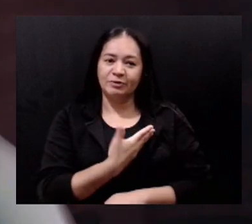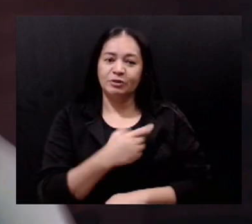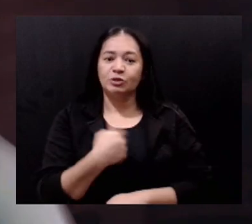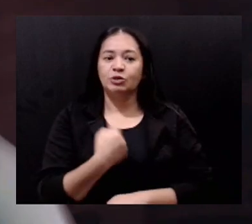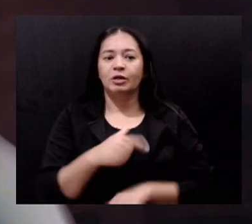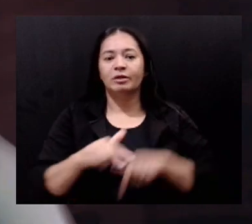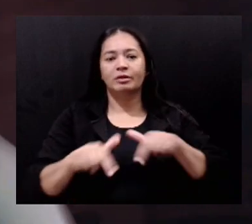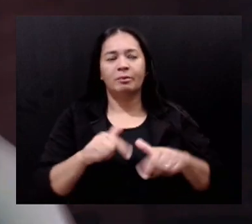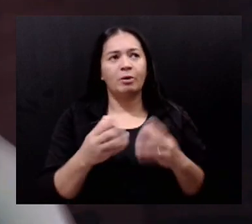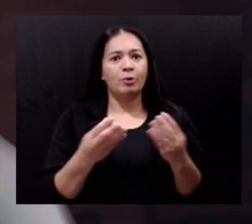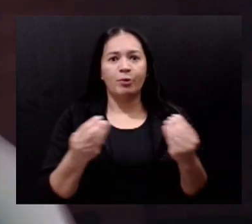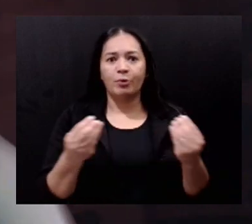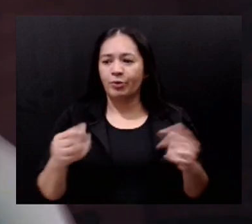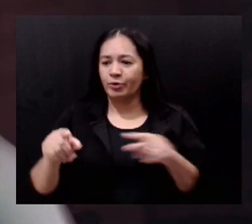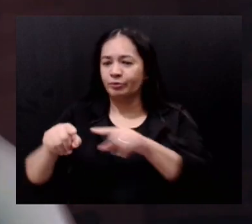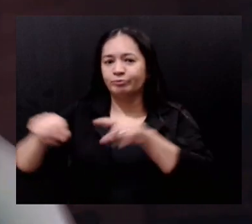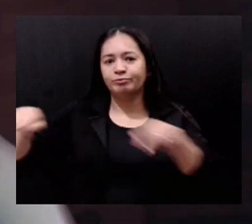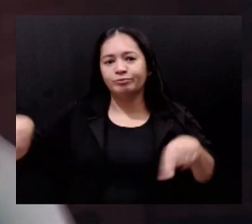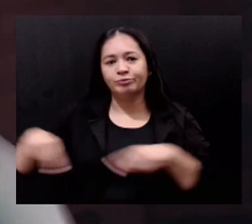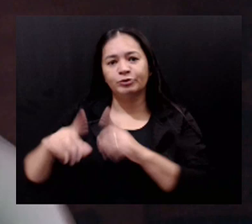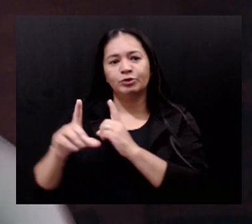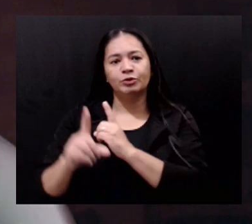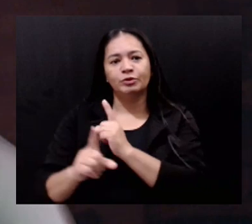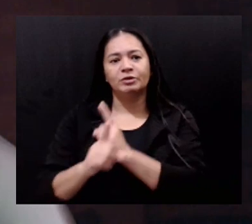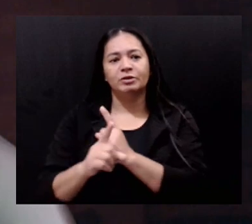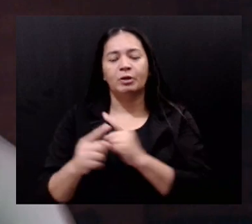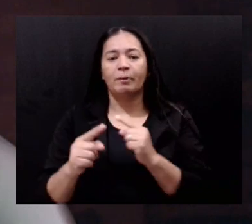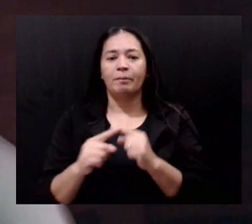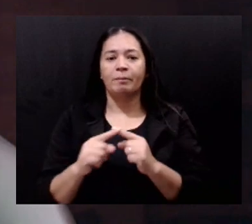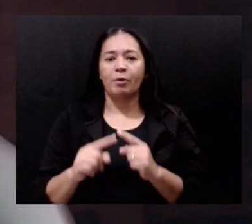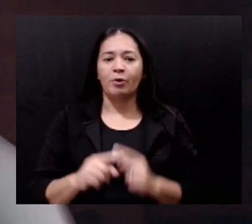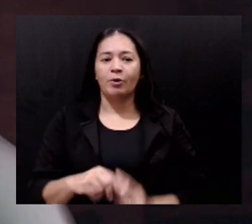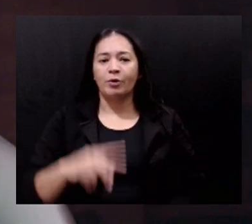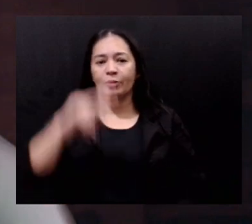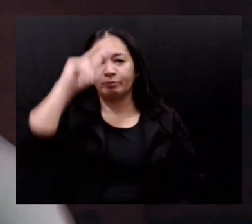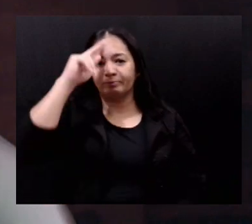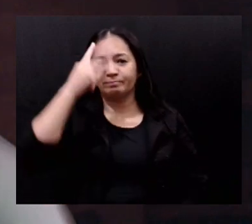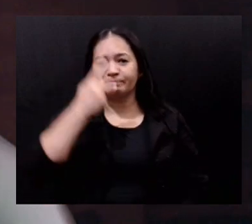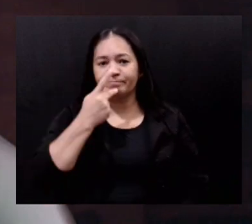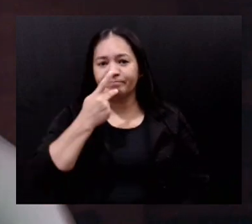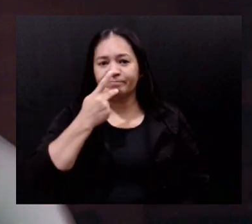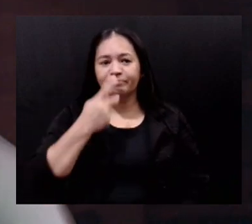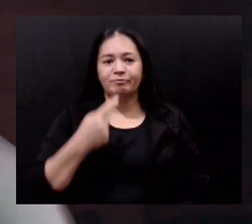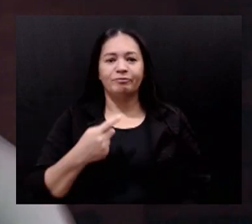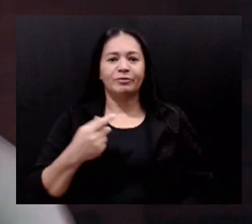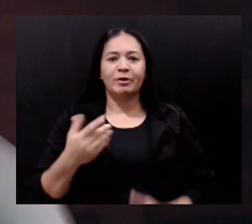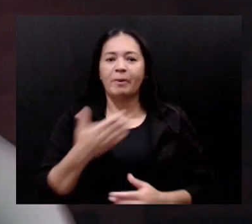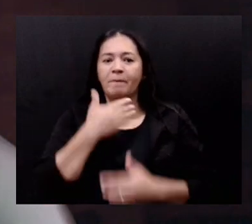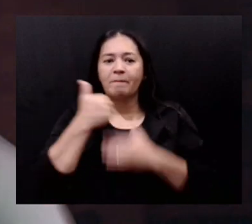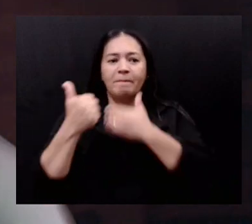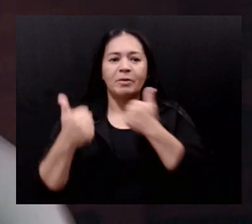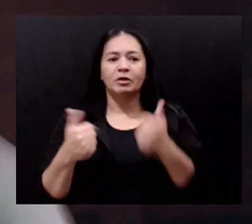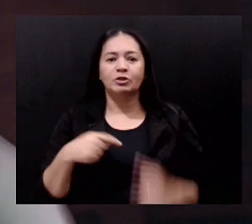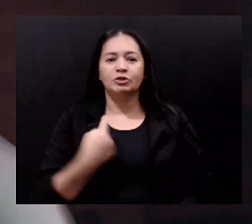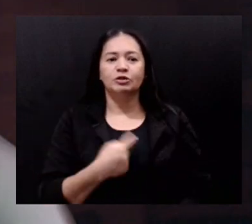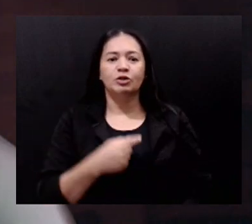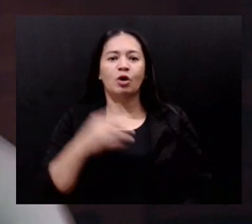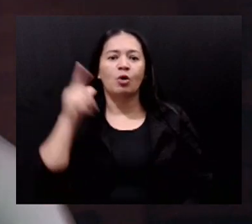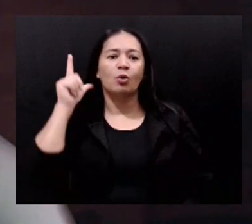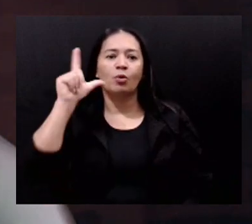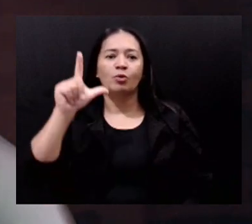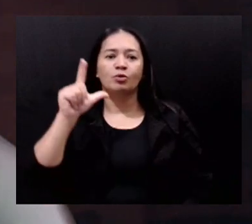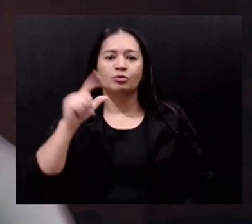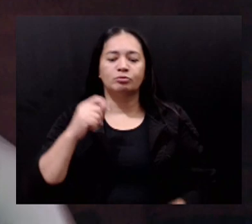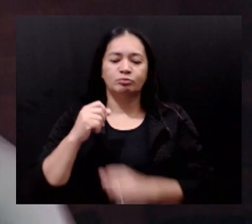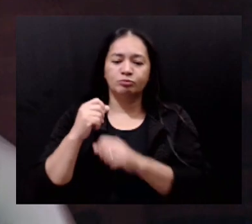Porque o autoconhecimento é o que a gente vai mais aprimorar as amizades e vai fazer com que a gente tenha uma construção de uma para